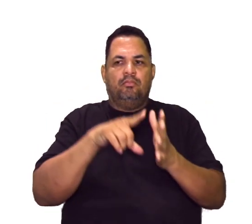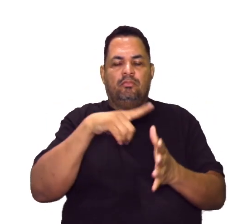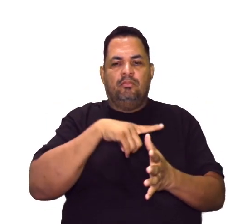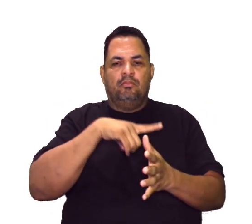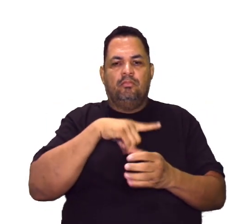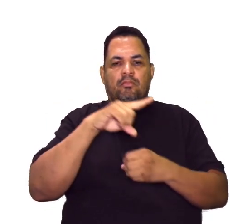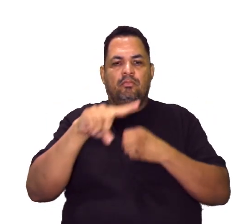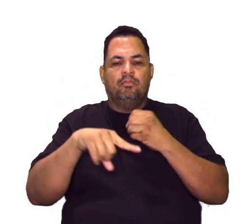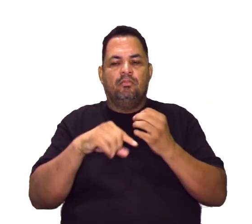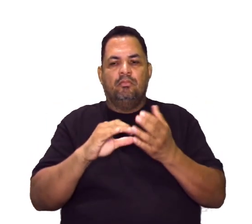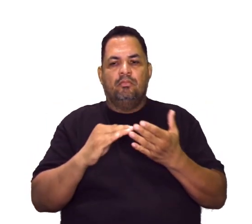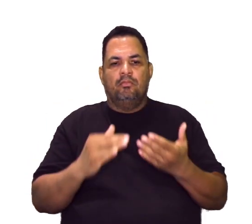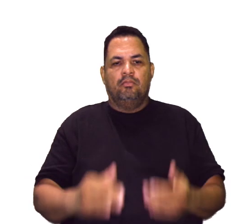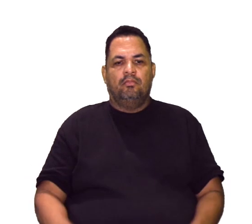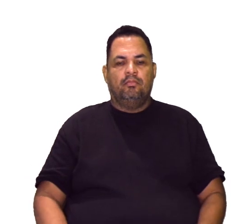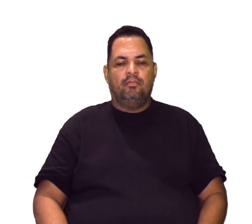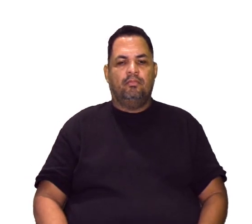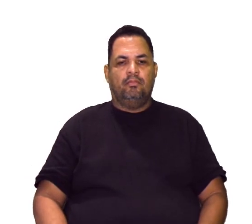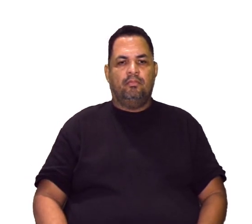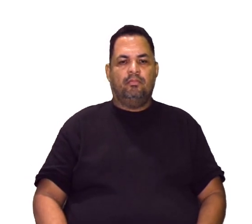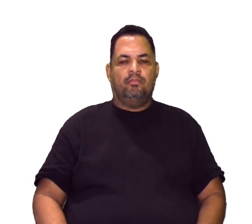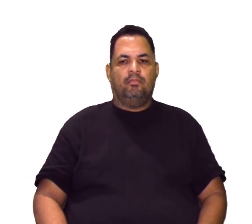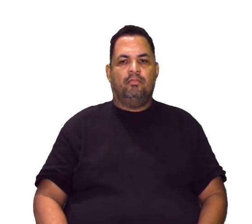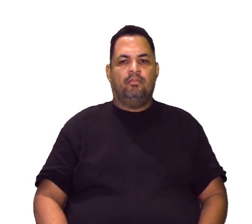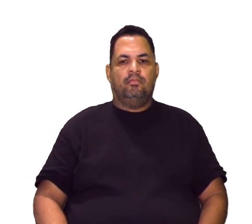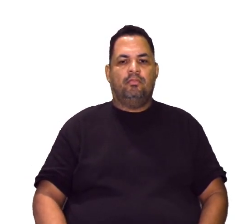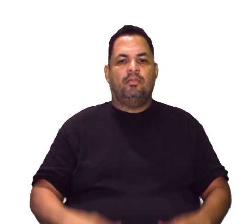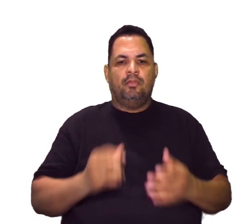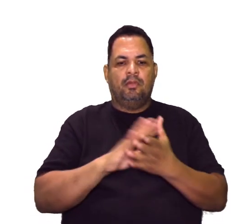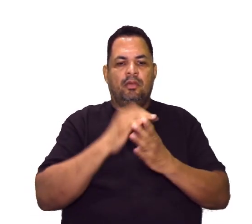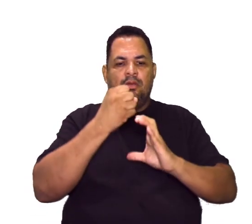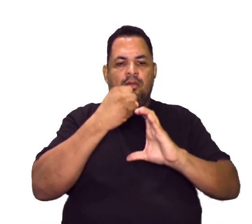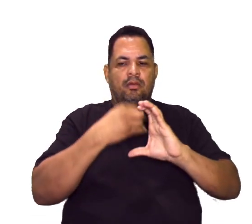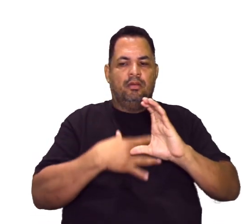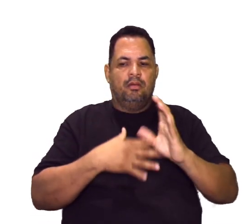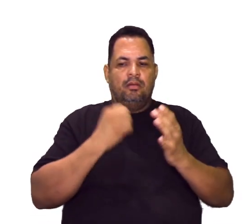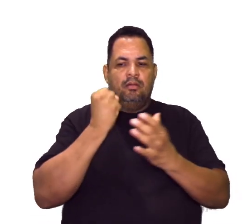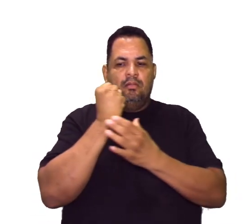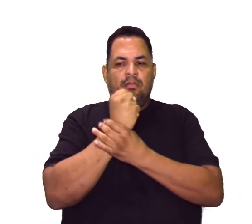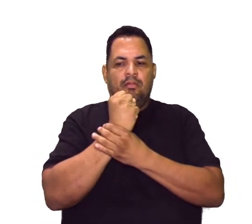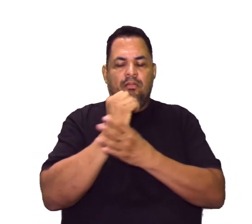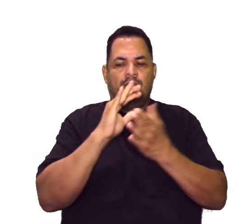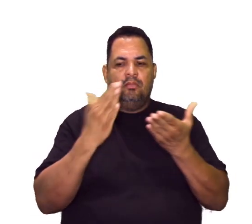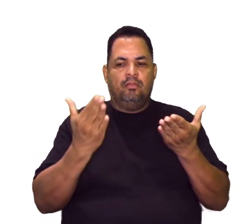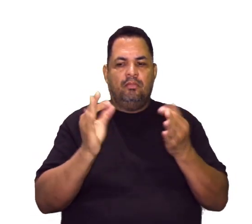átomos, enfim, as propriedades garantidas